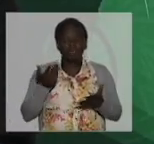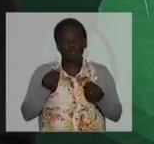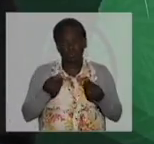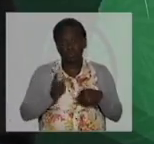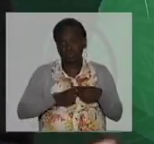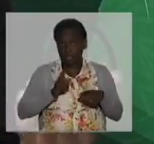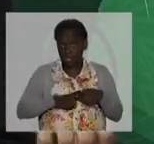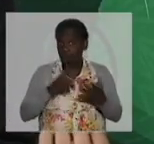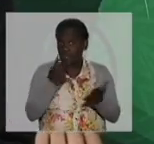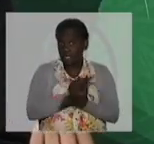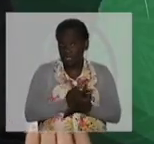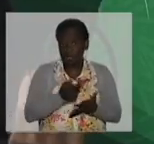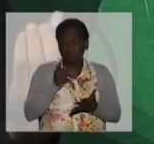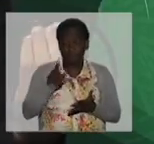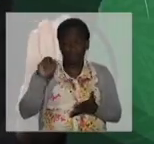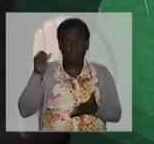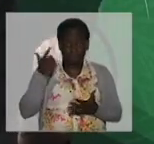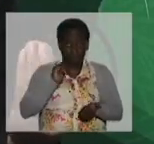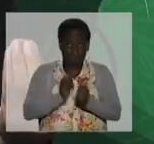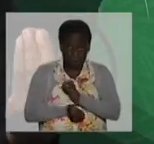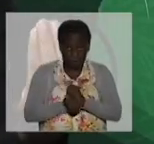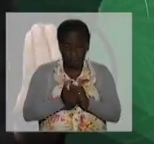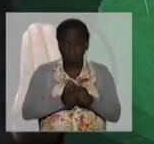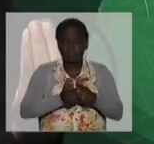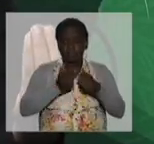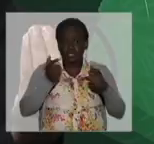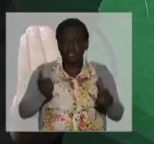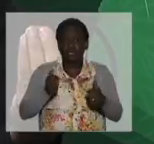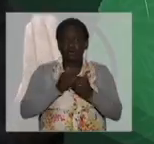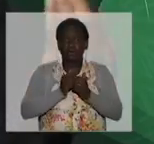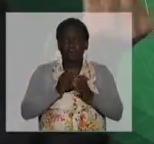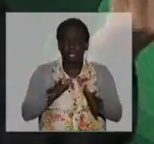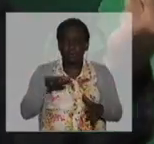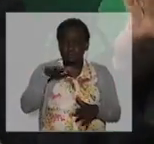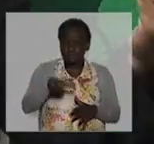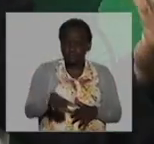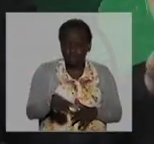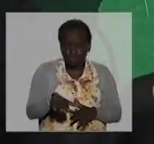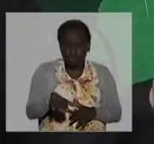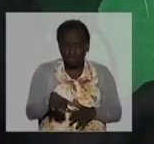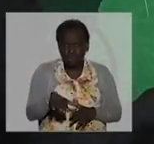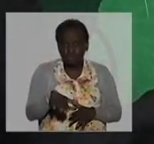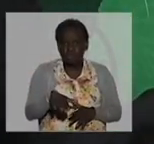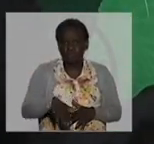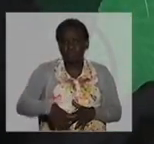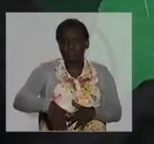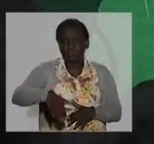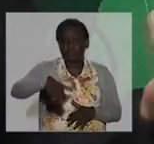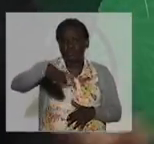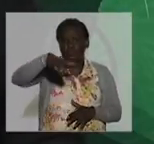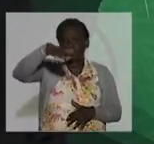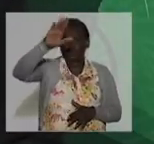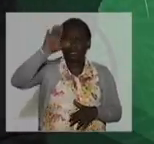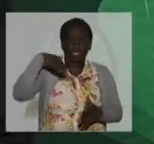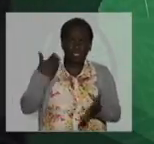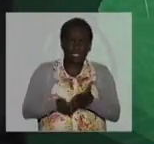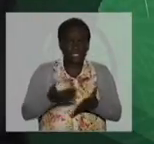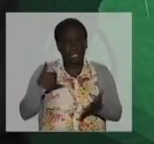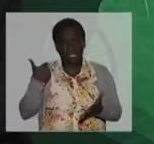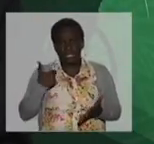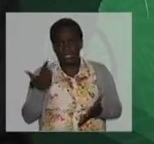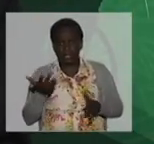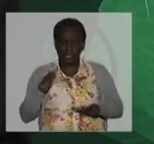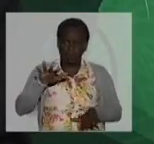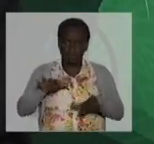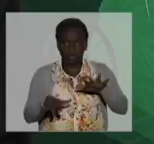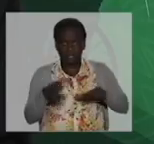indicadores com relação a isso, porque o que acontece? O ex-atleta, na sua maioria, ele vai da sua tenridade até os